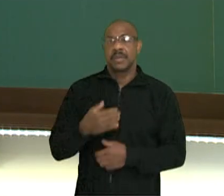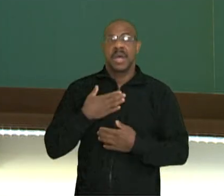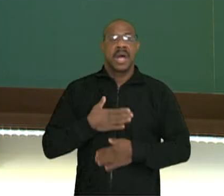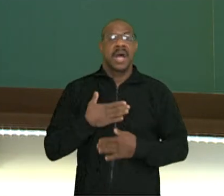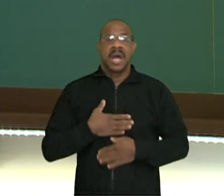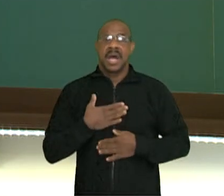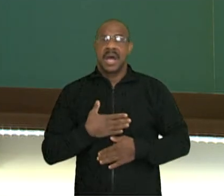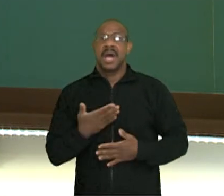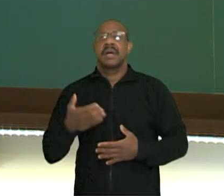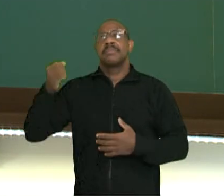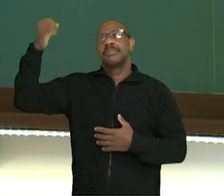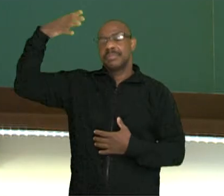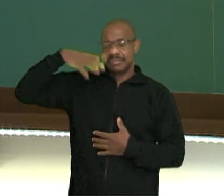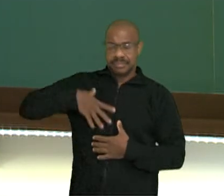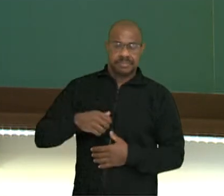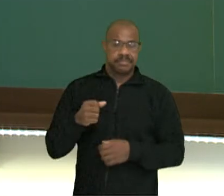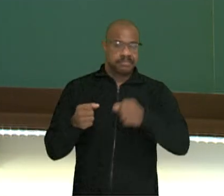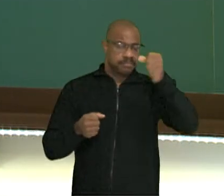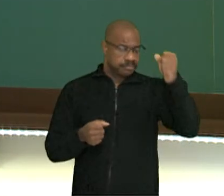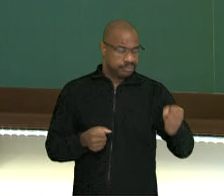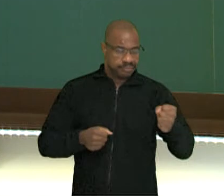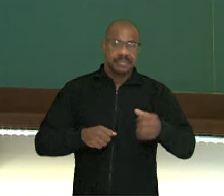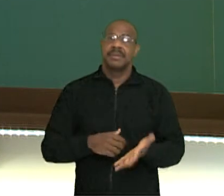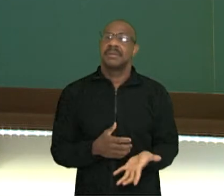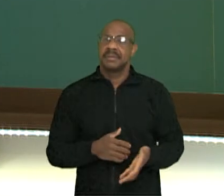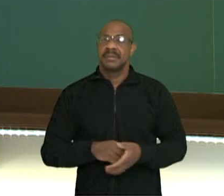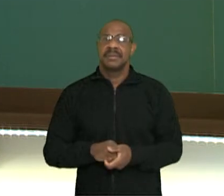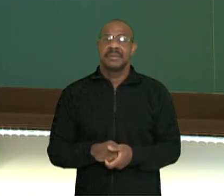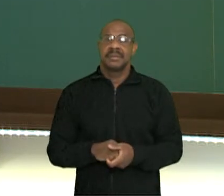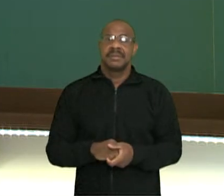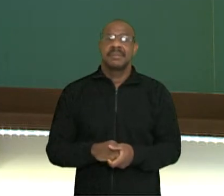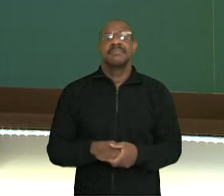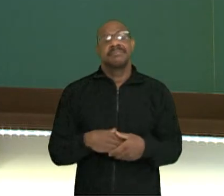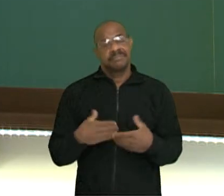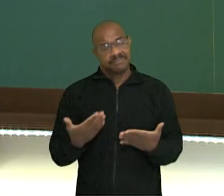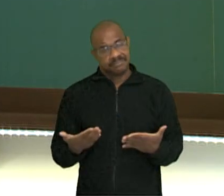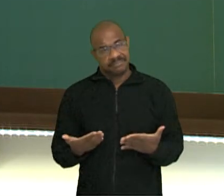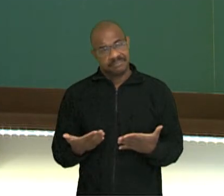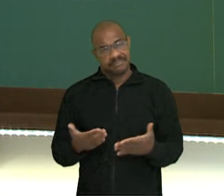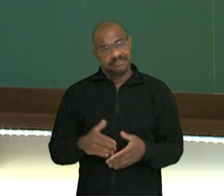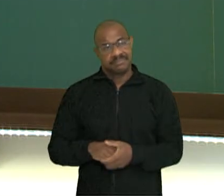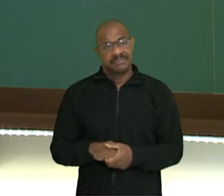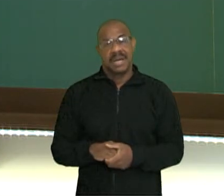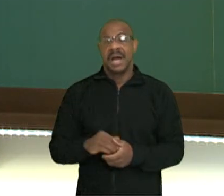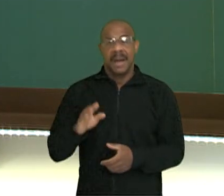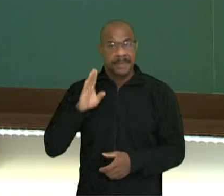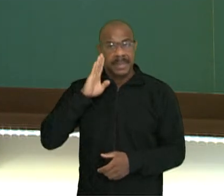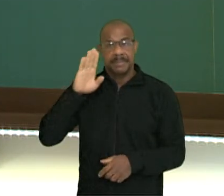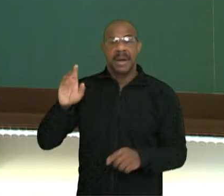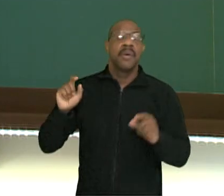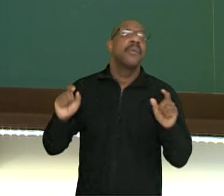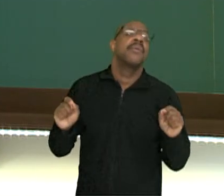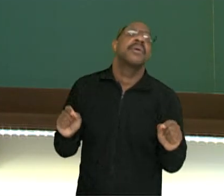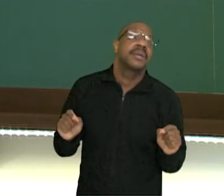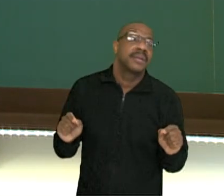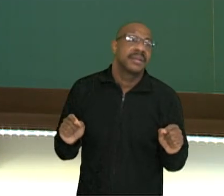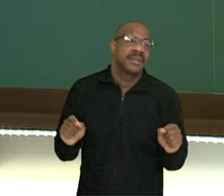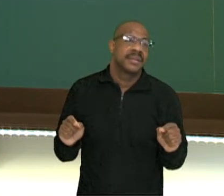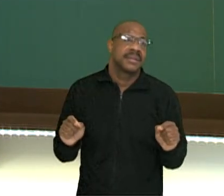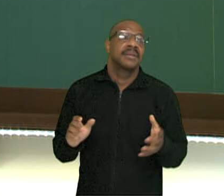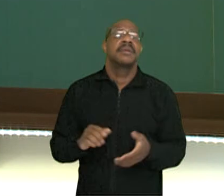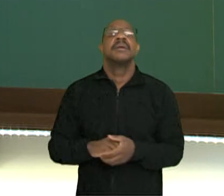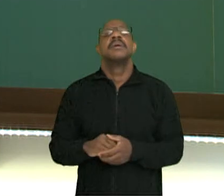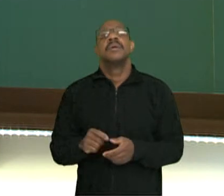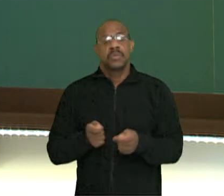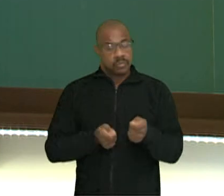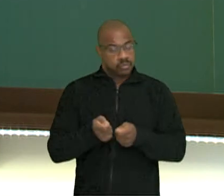para usar na descarga. Então, assim, você tem várias opções, mas a principal delas é o quê? Otimizar o